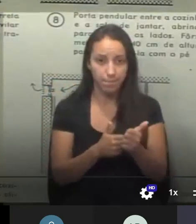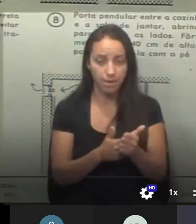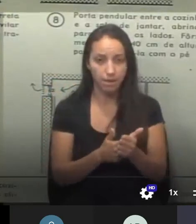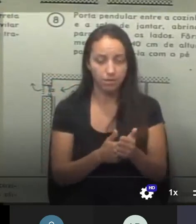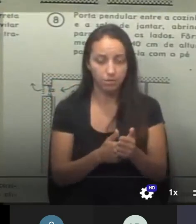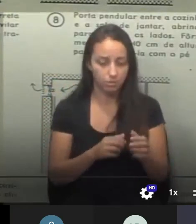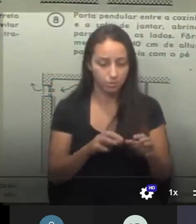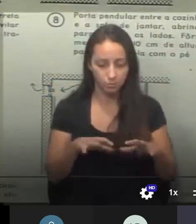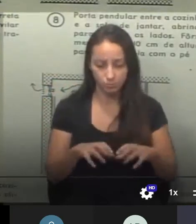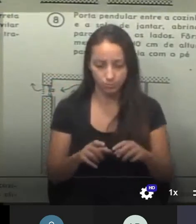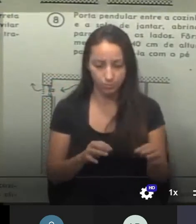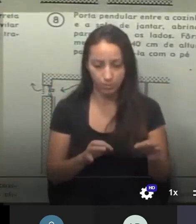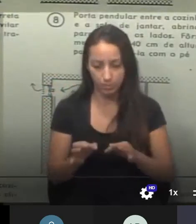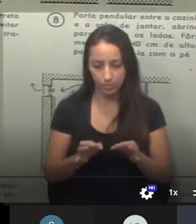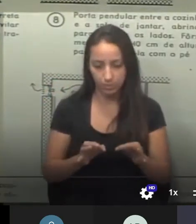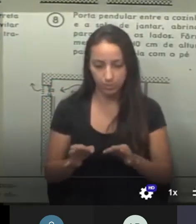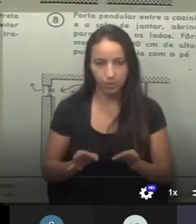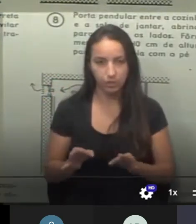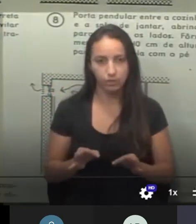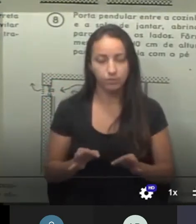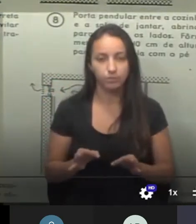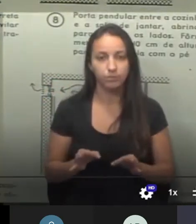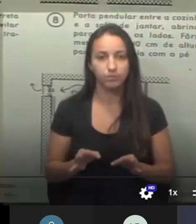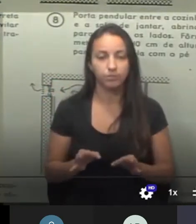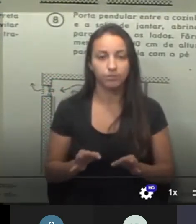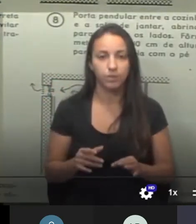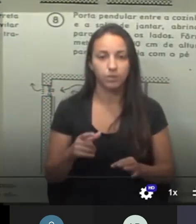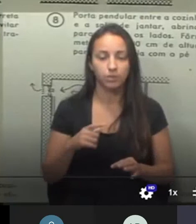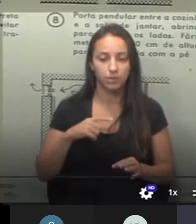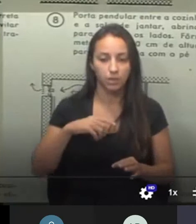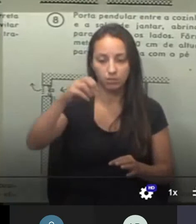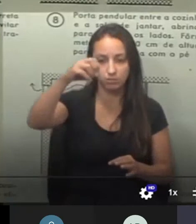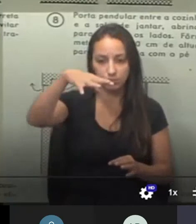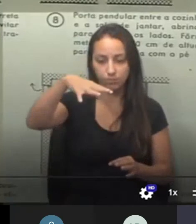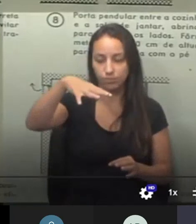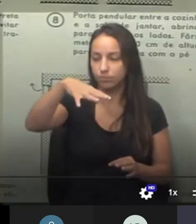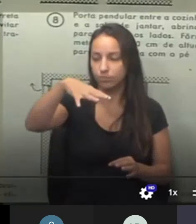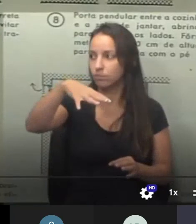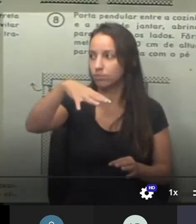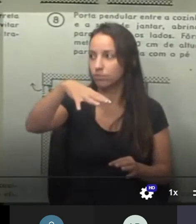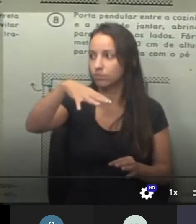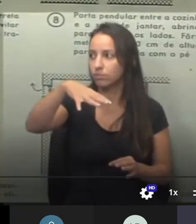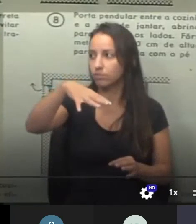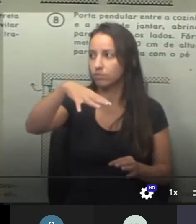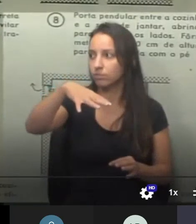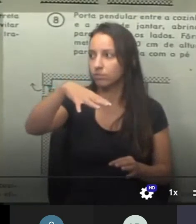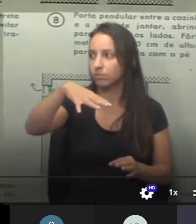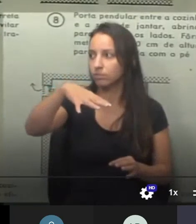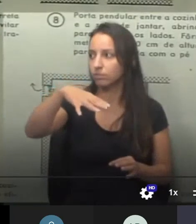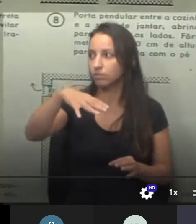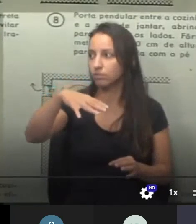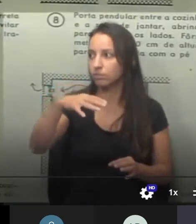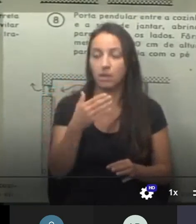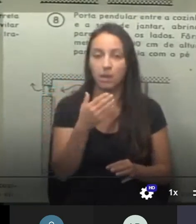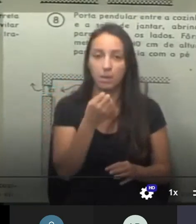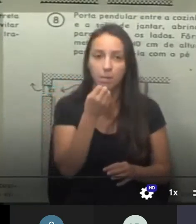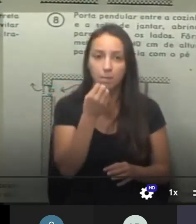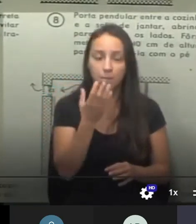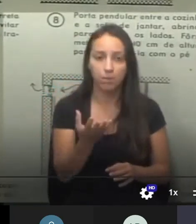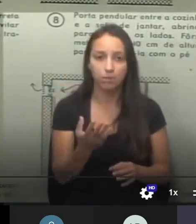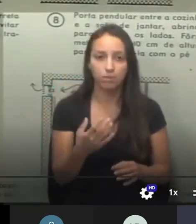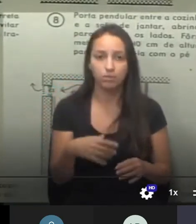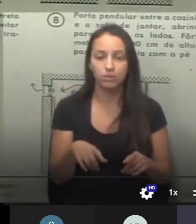você está preparando, ou a pessoa preparando. Então, aqui tem uma iluminação embaixo do armário e, particularmente, gosto